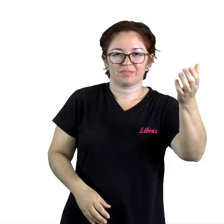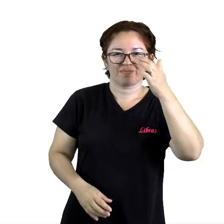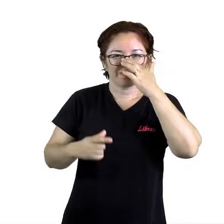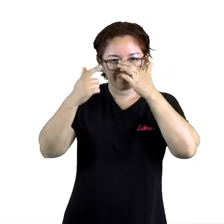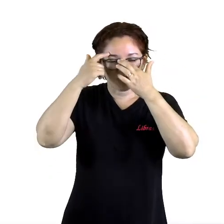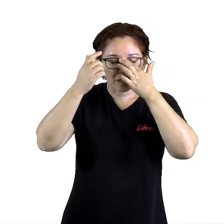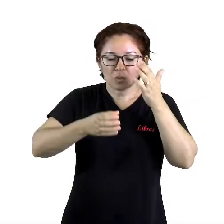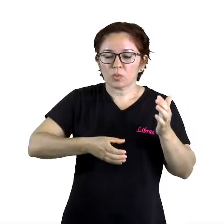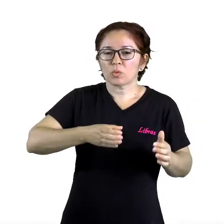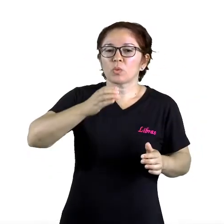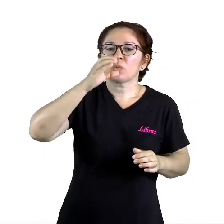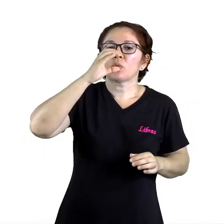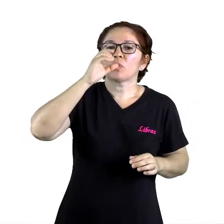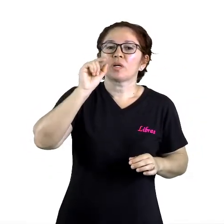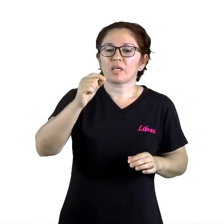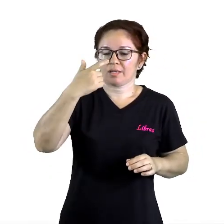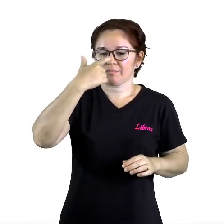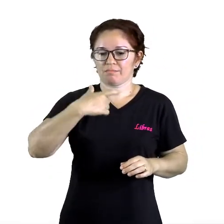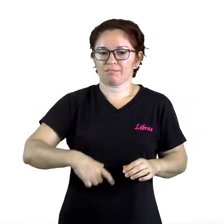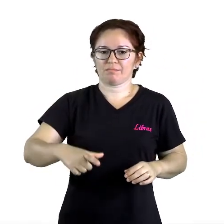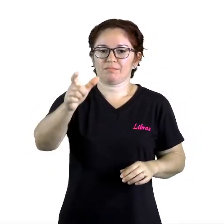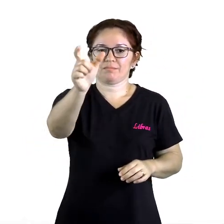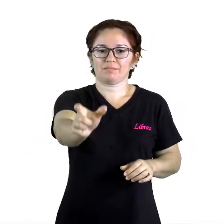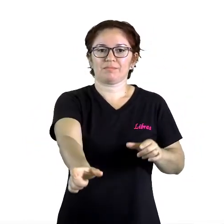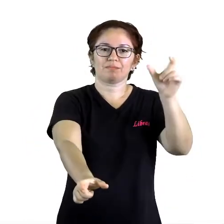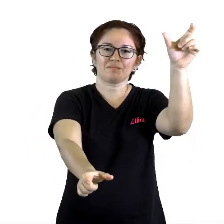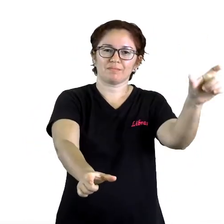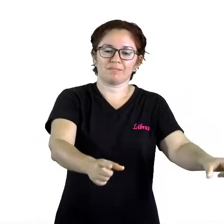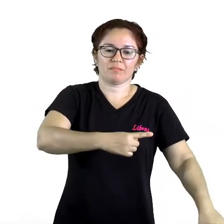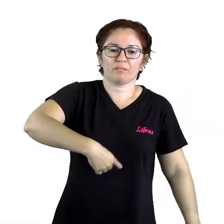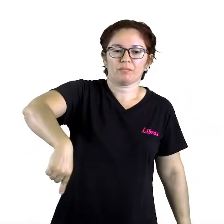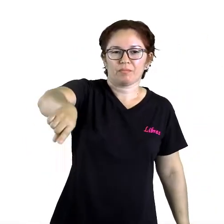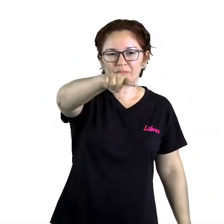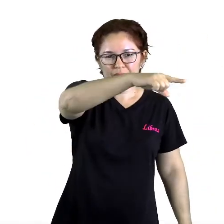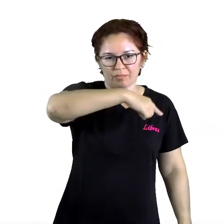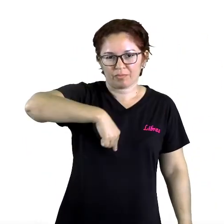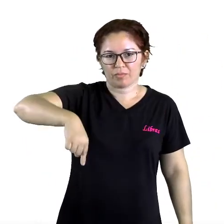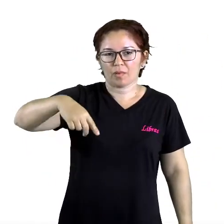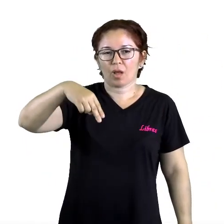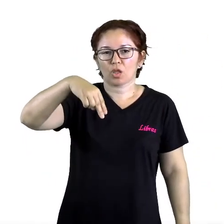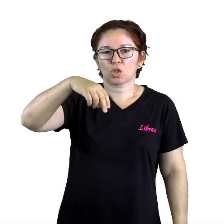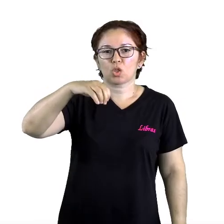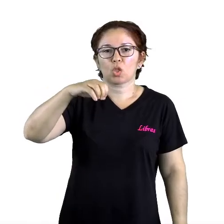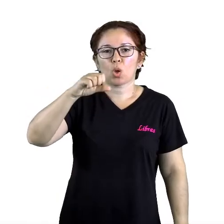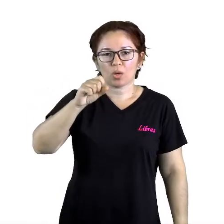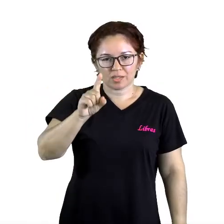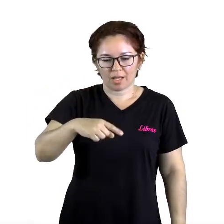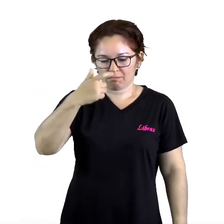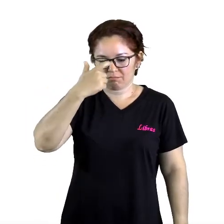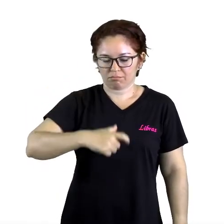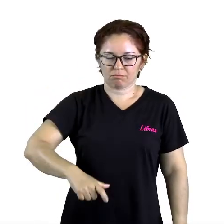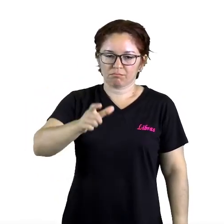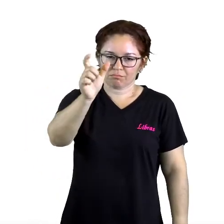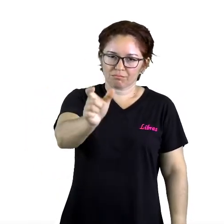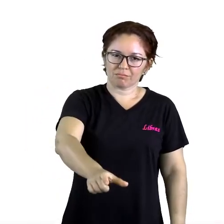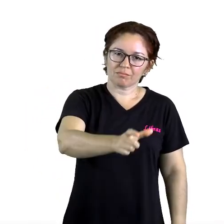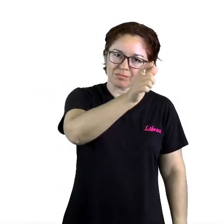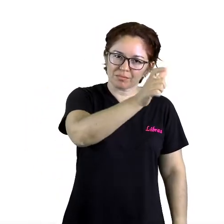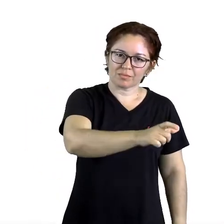gente? Nós bebíamos. O sujeito ele existe, tá bom? Nós bebíamos água do